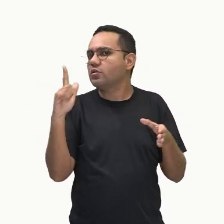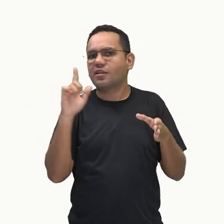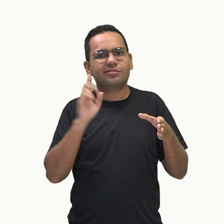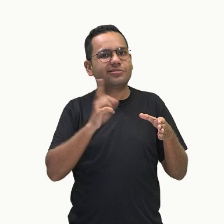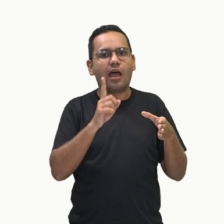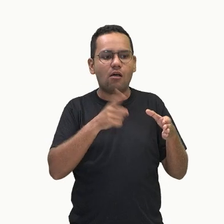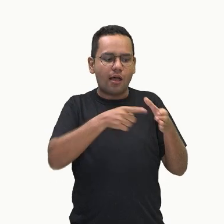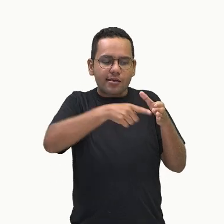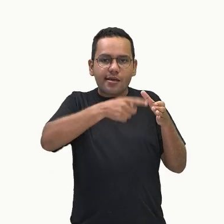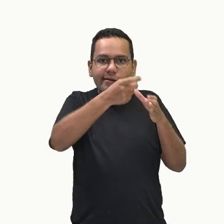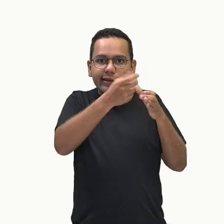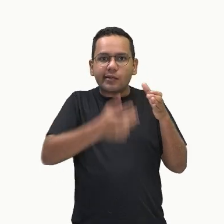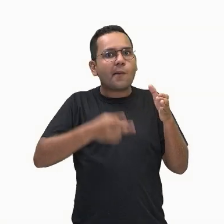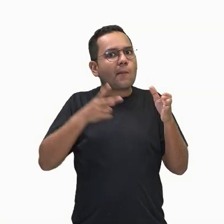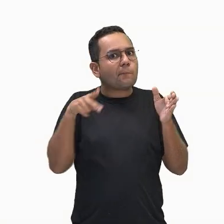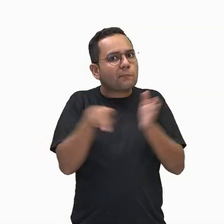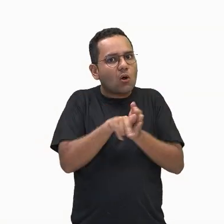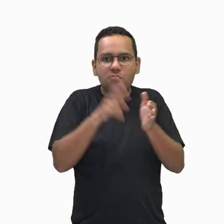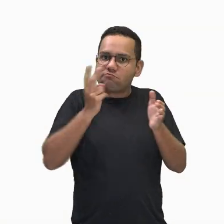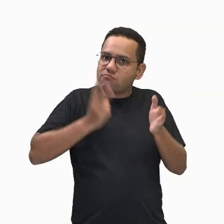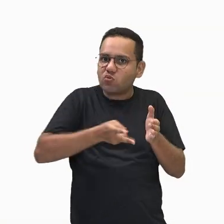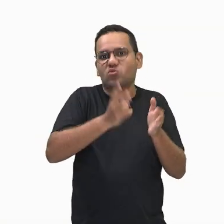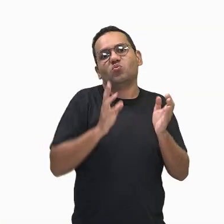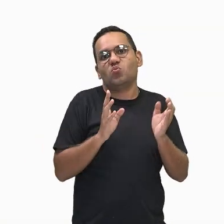Perceba na imagem, na sequência,